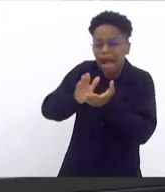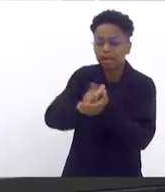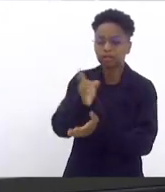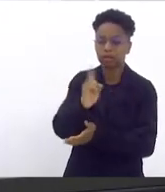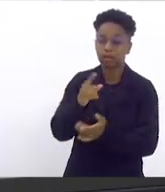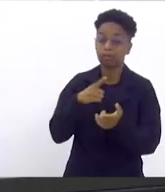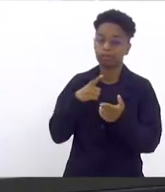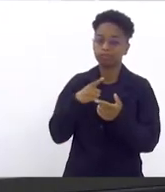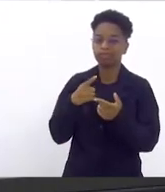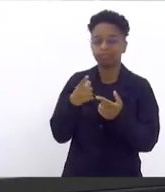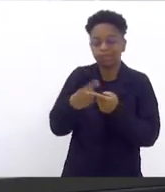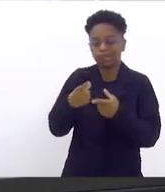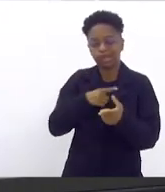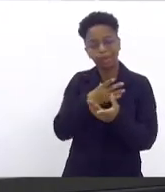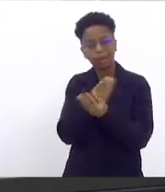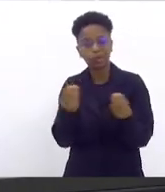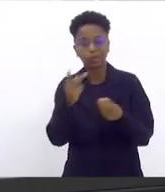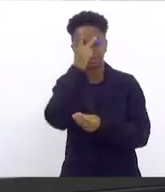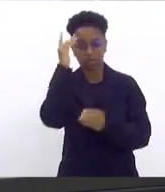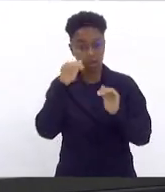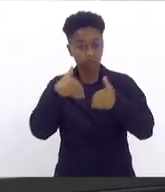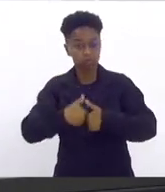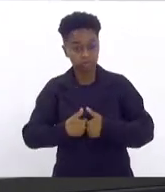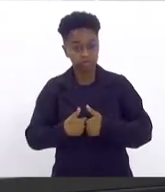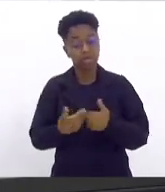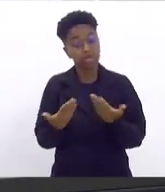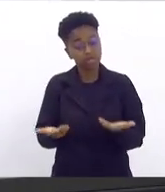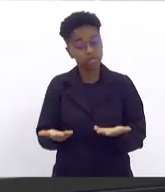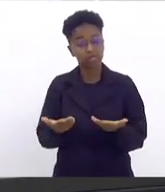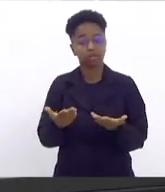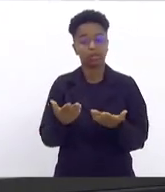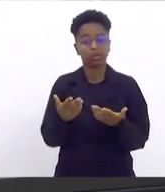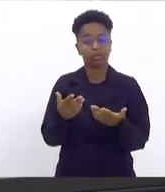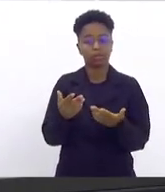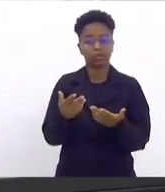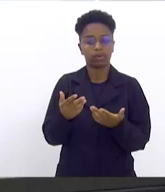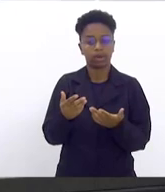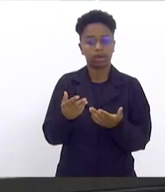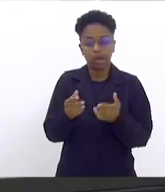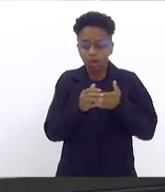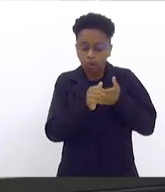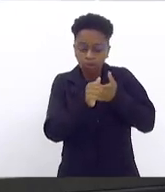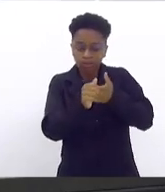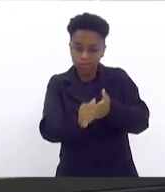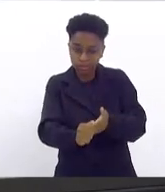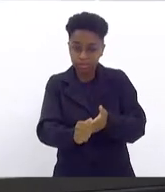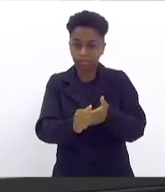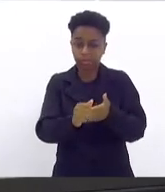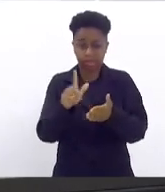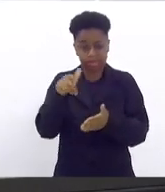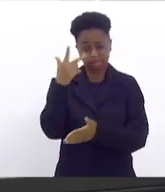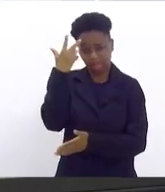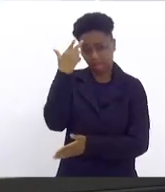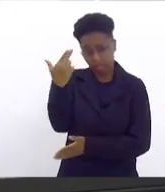muitos autistas conosco ali. E esse tipo de condução, que é absolutamente